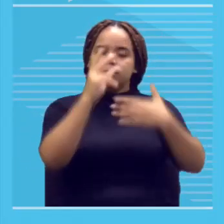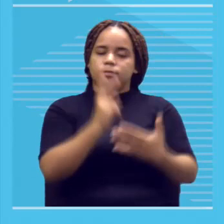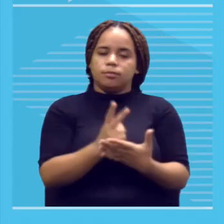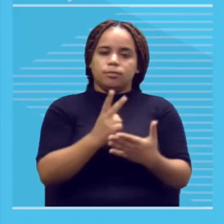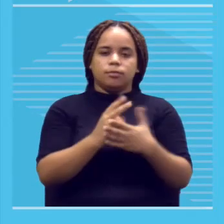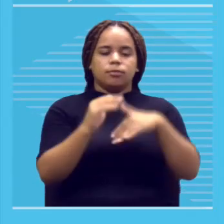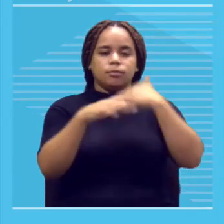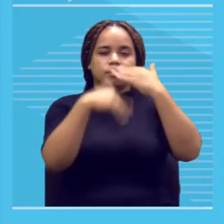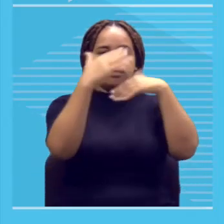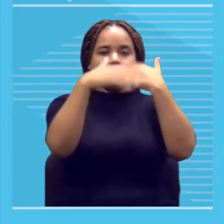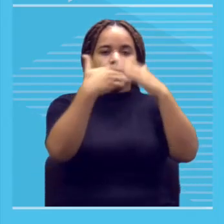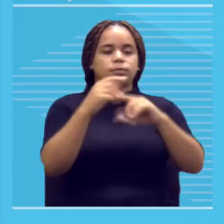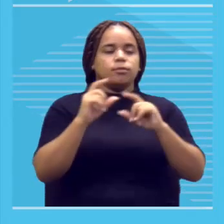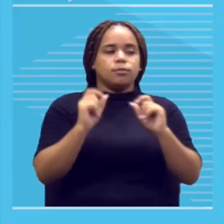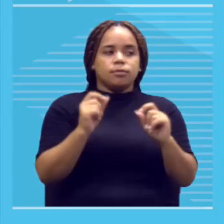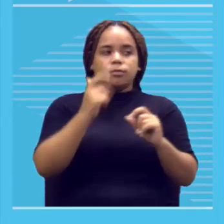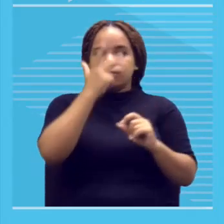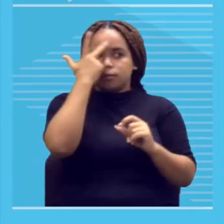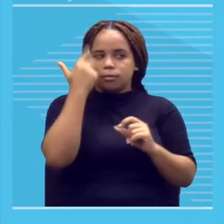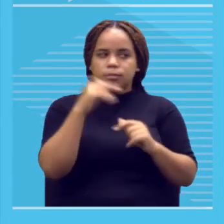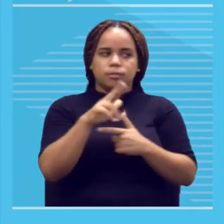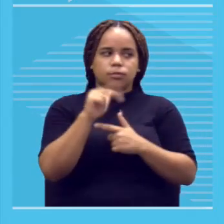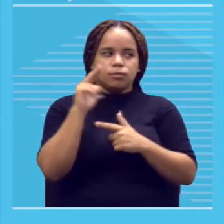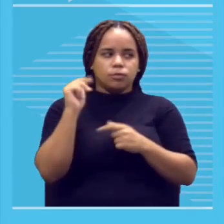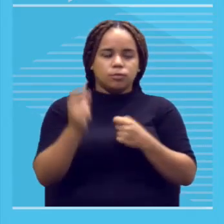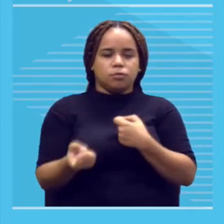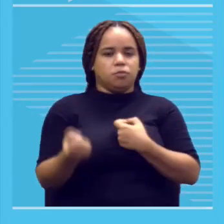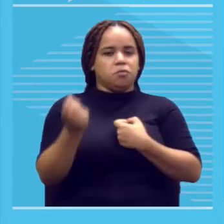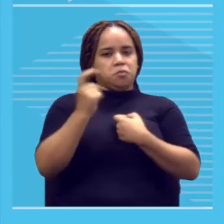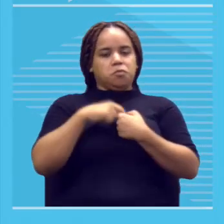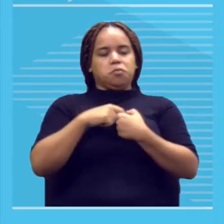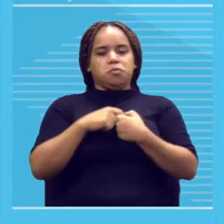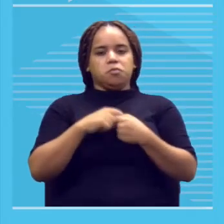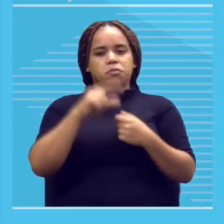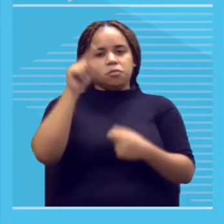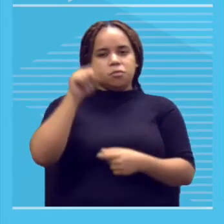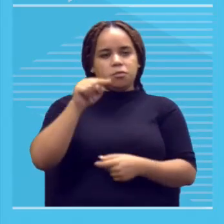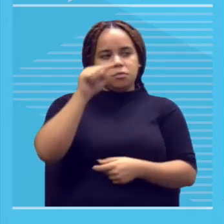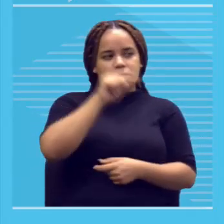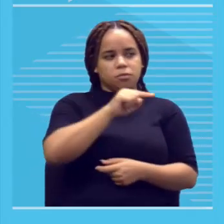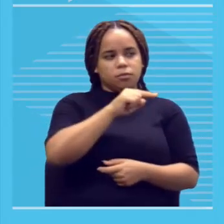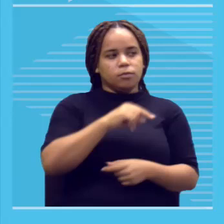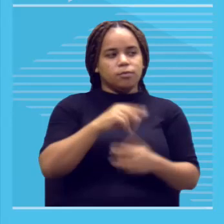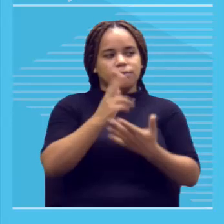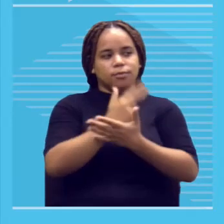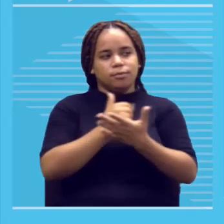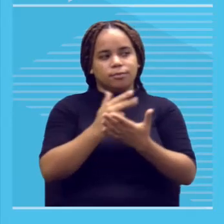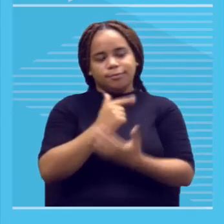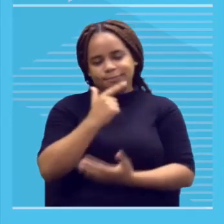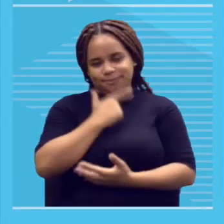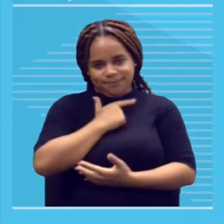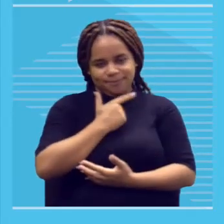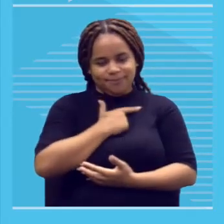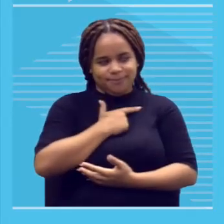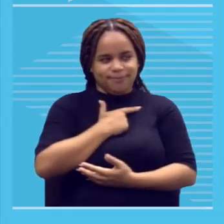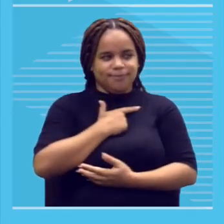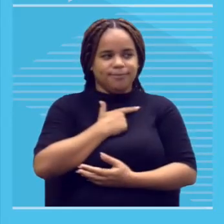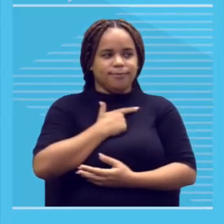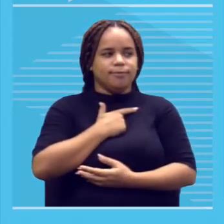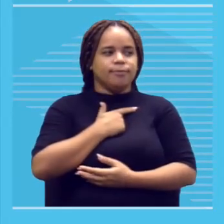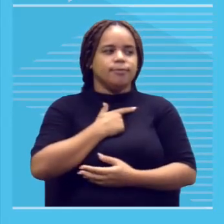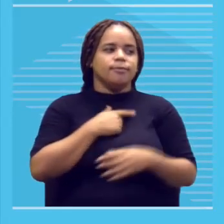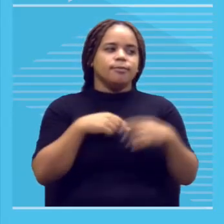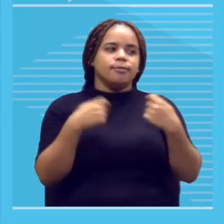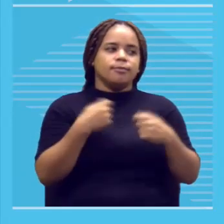progride ela nunca recua Aliás o desenho até está mal feito não o desenho Ele